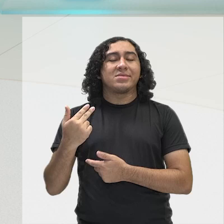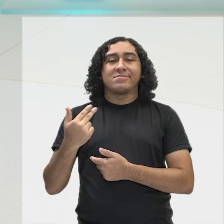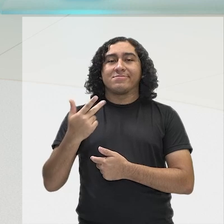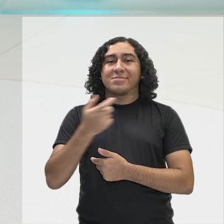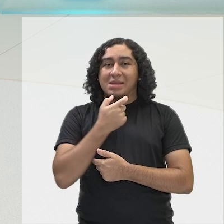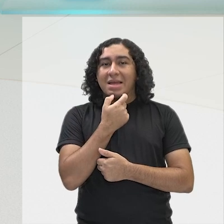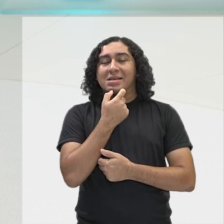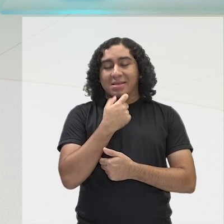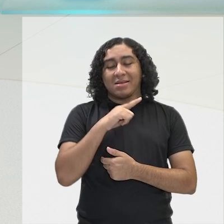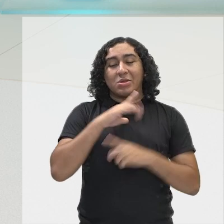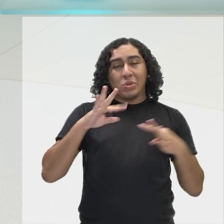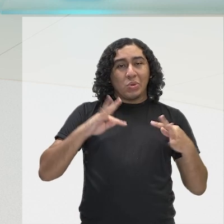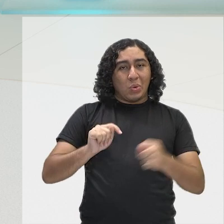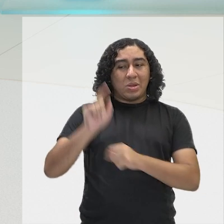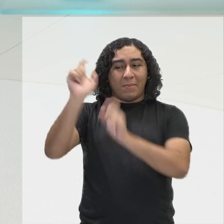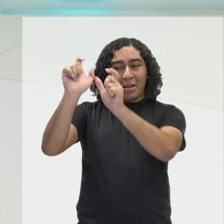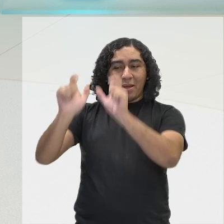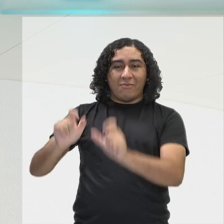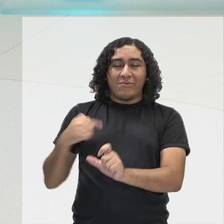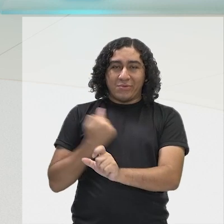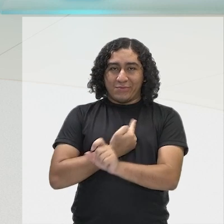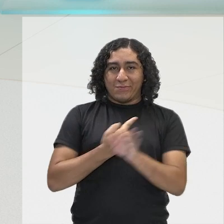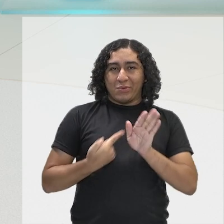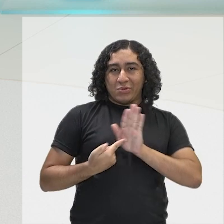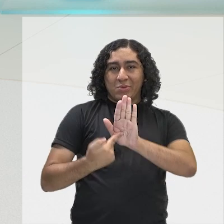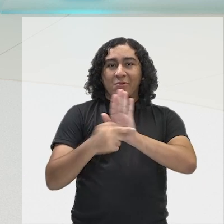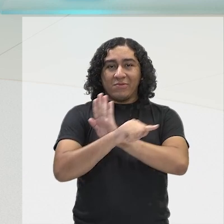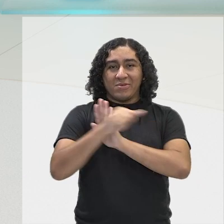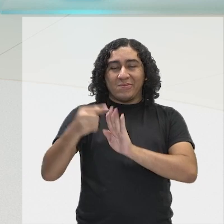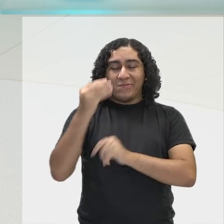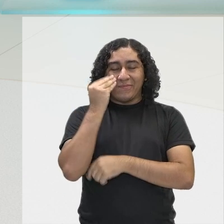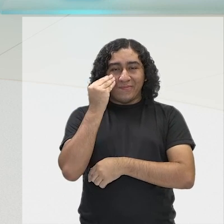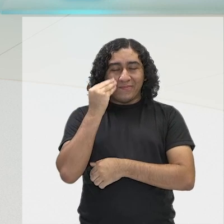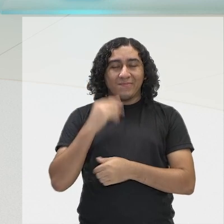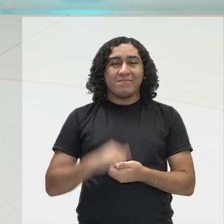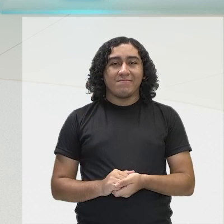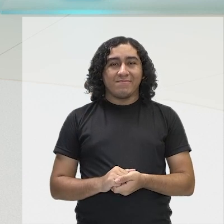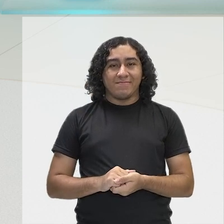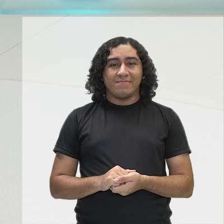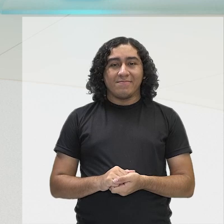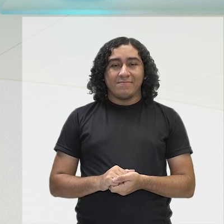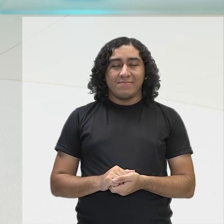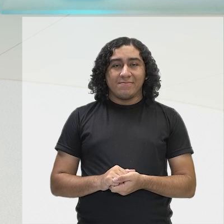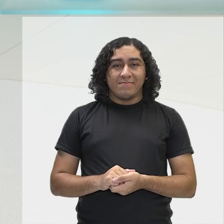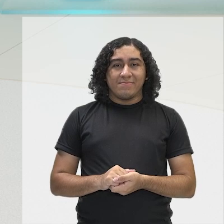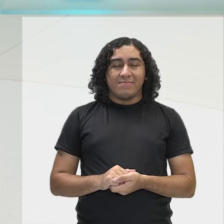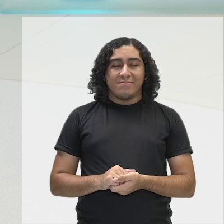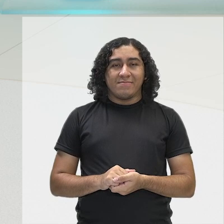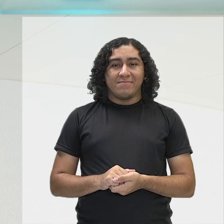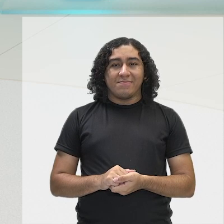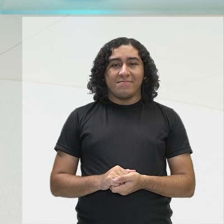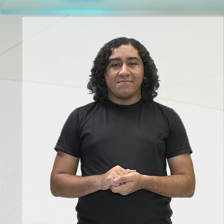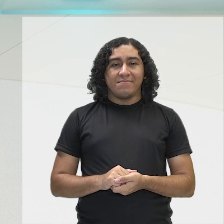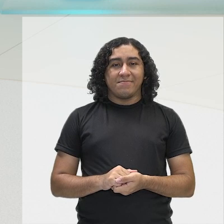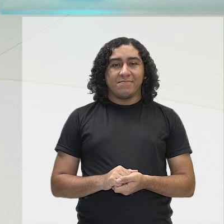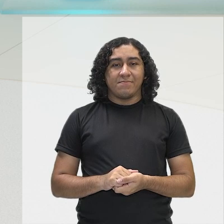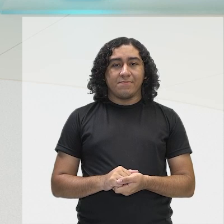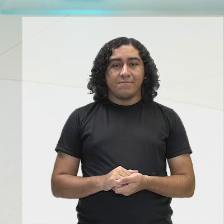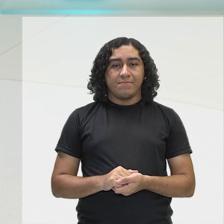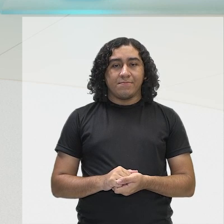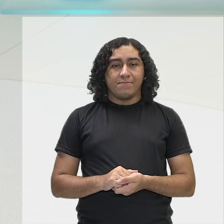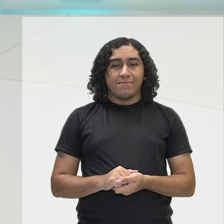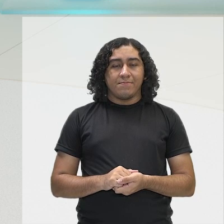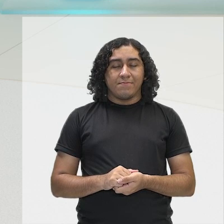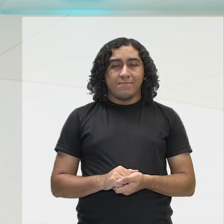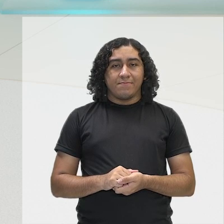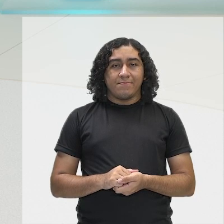todas essas abreviações aqui que nós trouxemos para vocês. O great, happy birthday to you e assim por diante. E